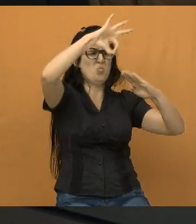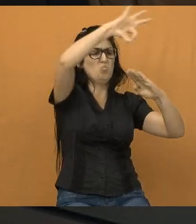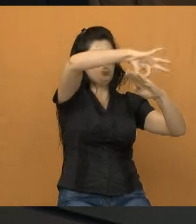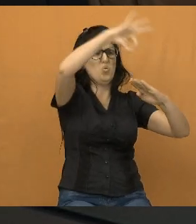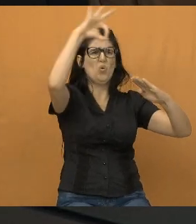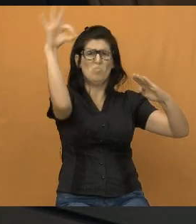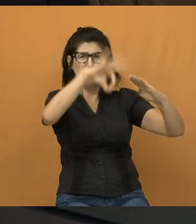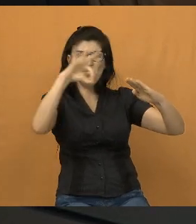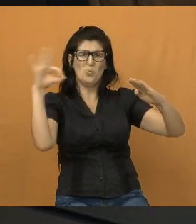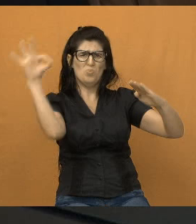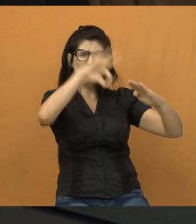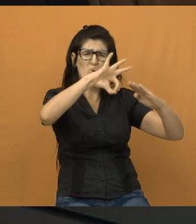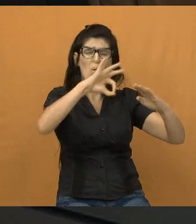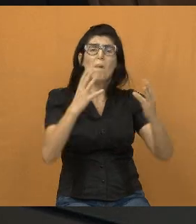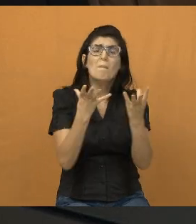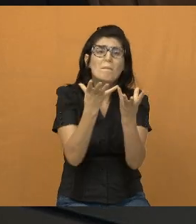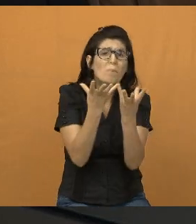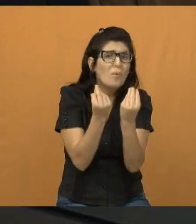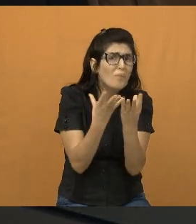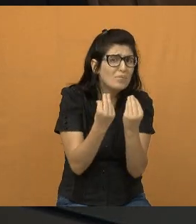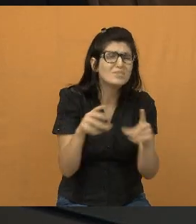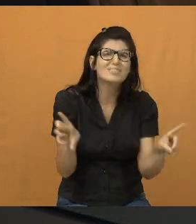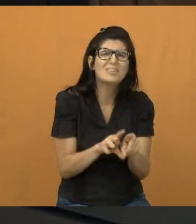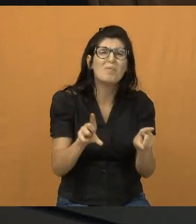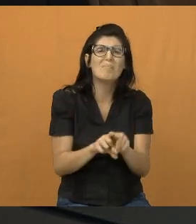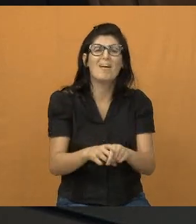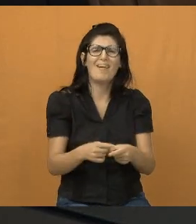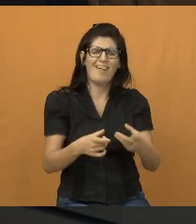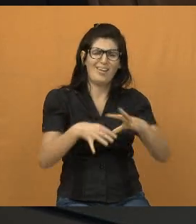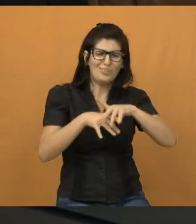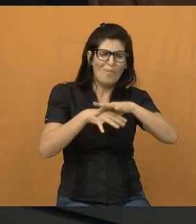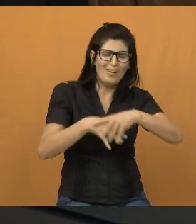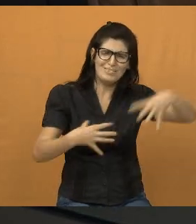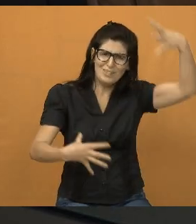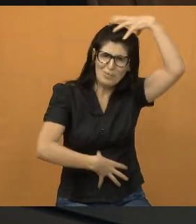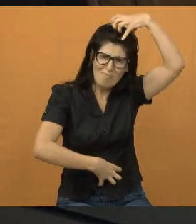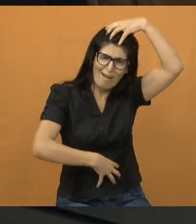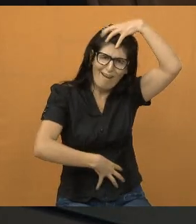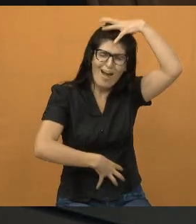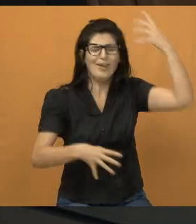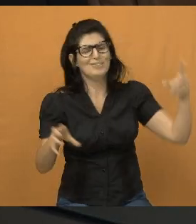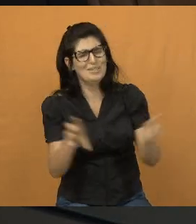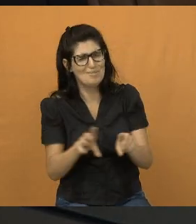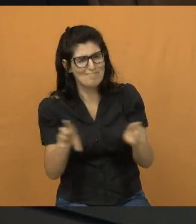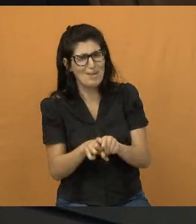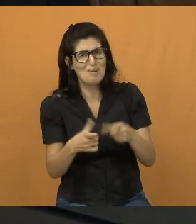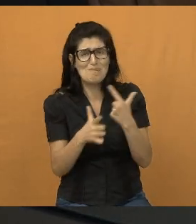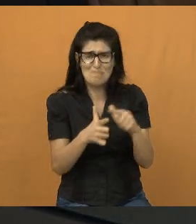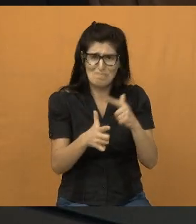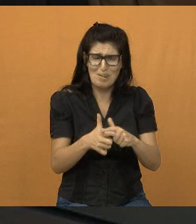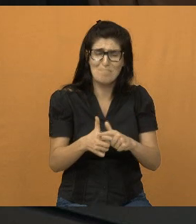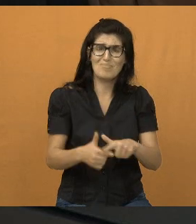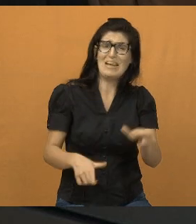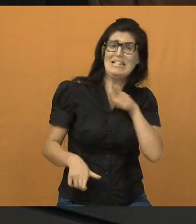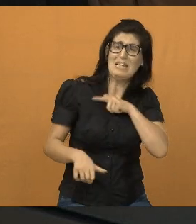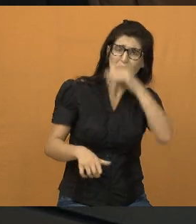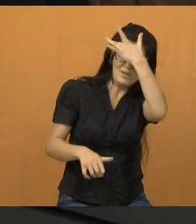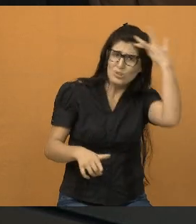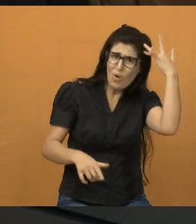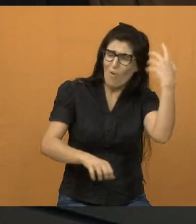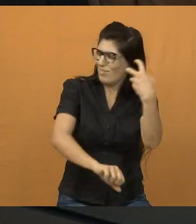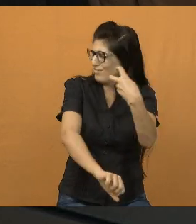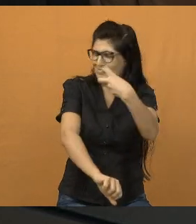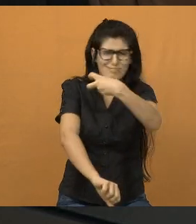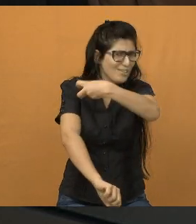também, agora apareceu isso aí do macaco aí, que está arrebentando os caras, né? Tá. Tem gente que não toma vacina porque